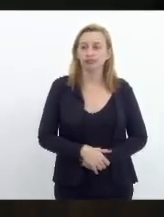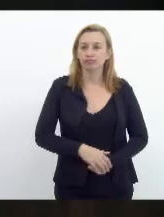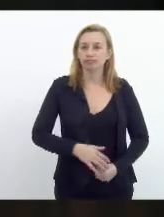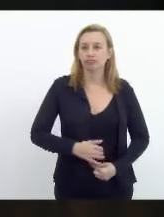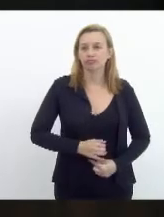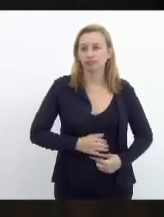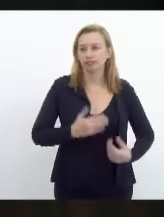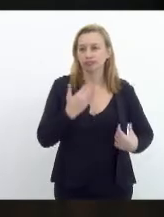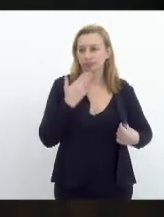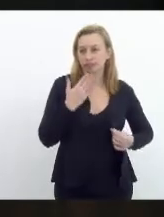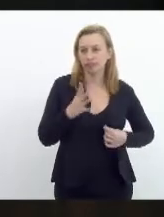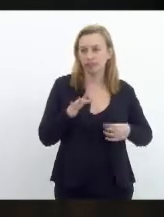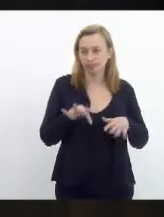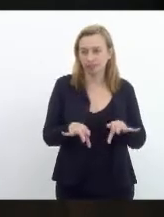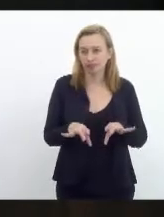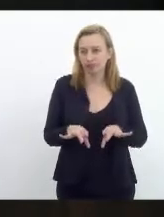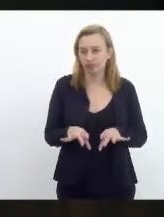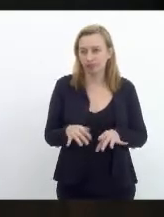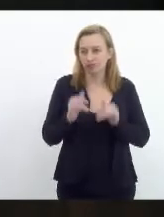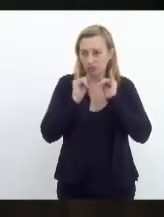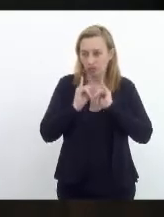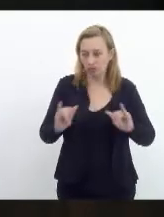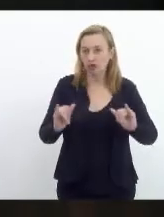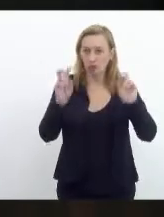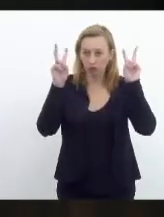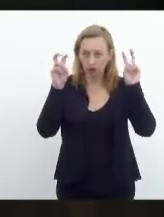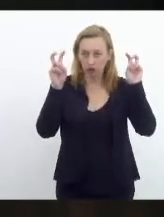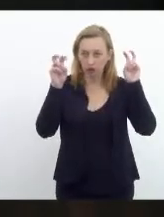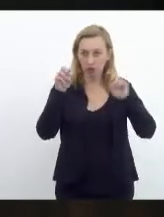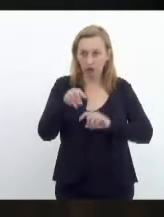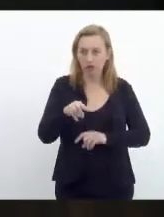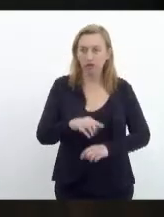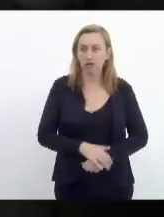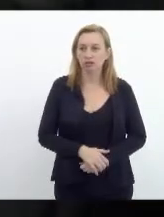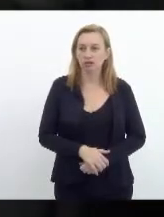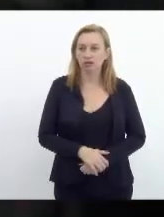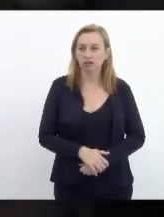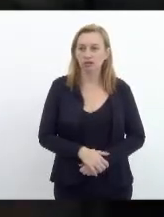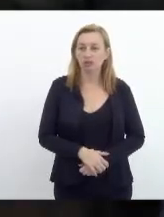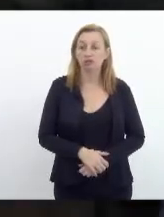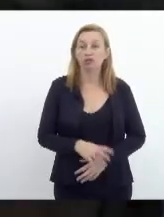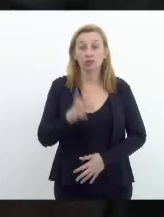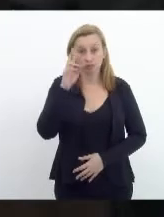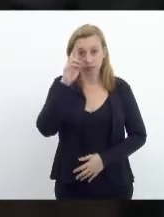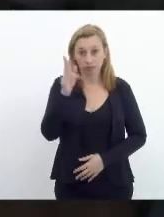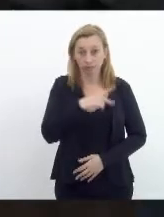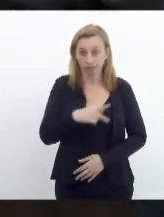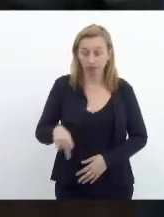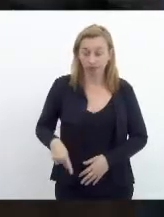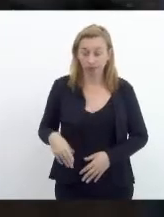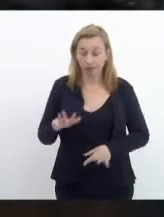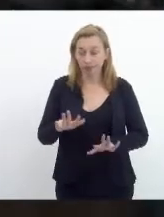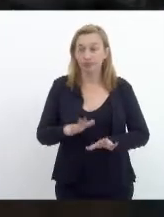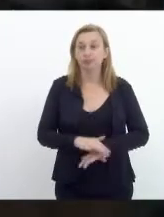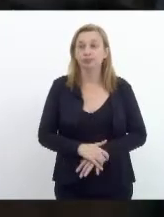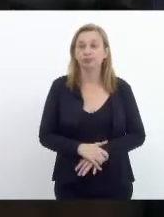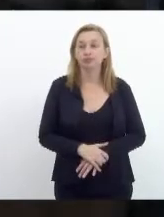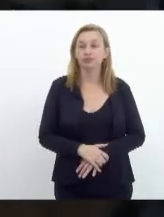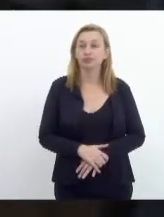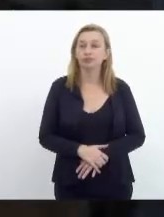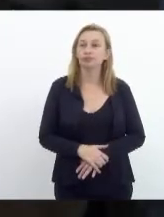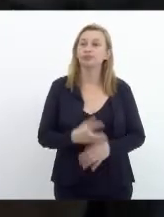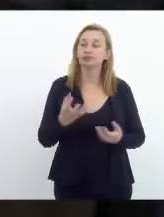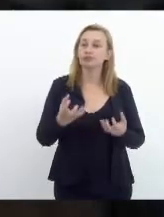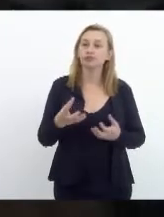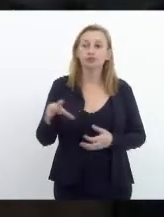por favor, terminar o parecer, vou anunciar uma questão aqui. Não... Senhor presidente, olha só. Vou aqui, eu queria que Vossa